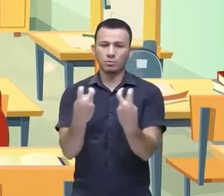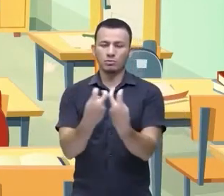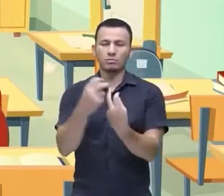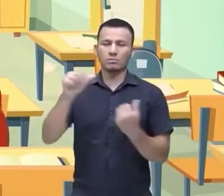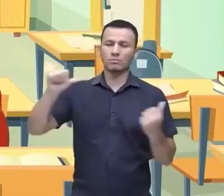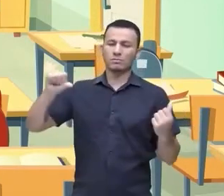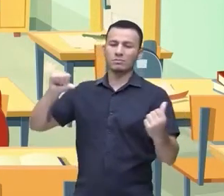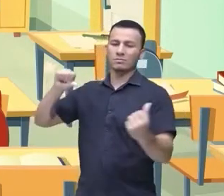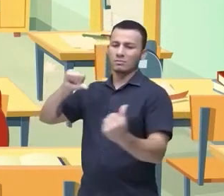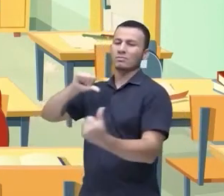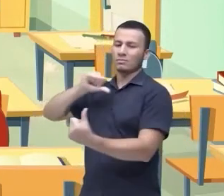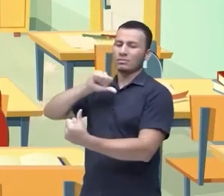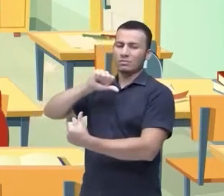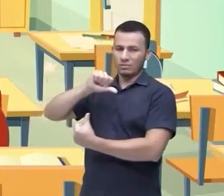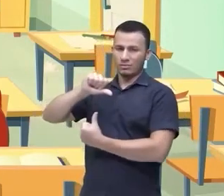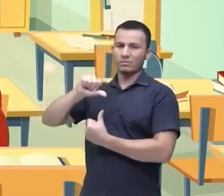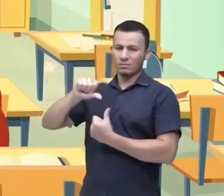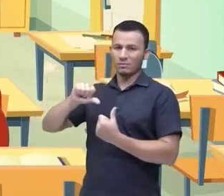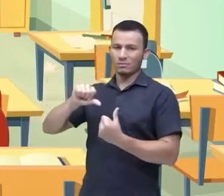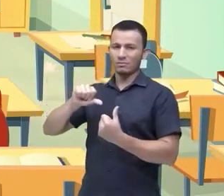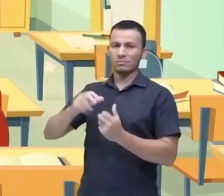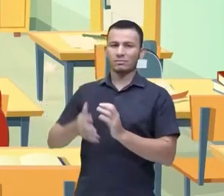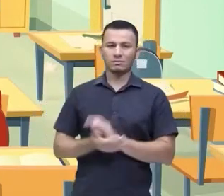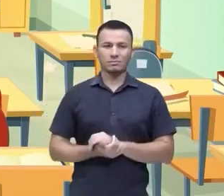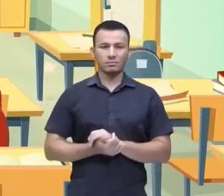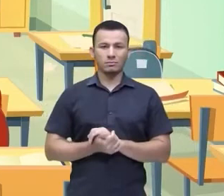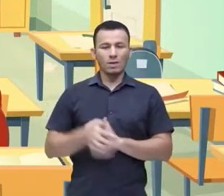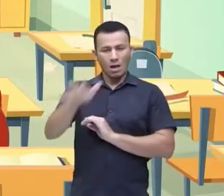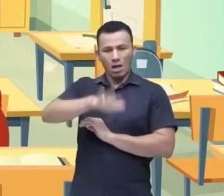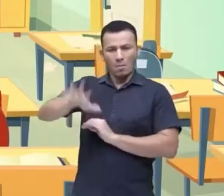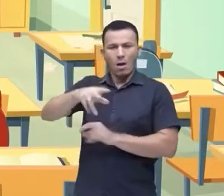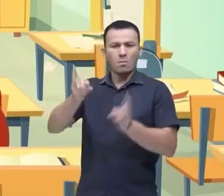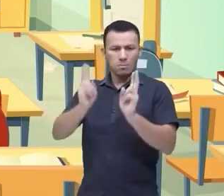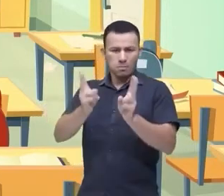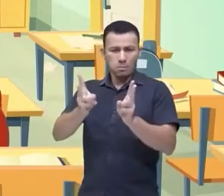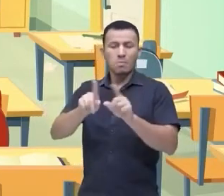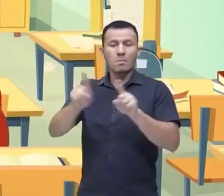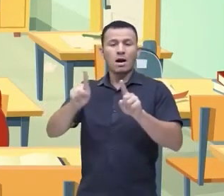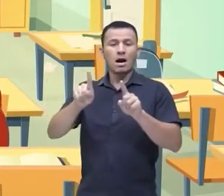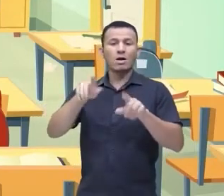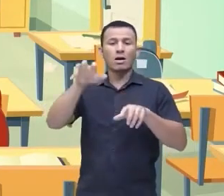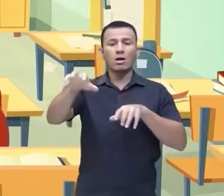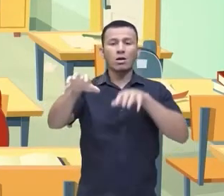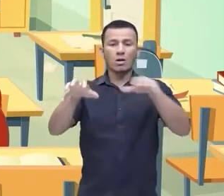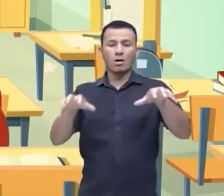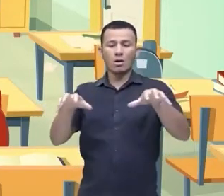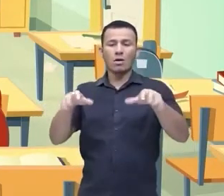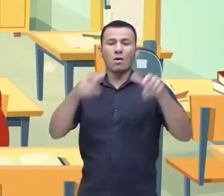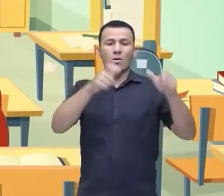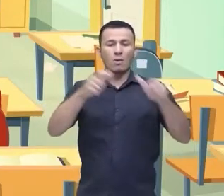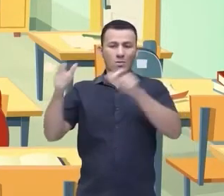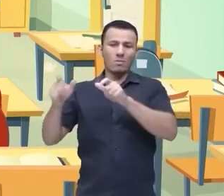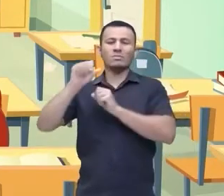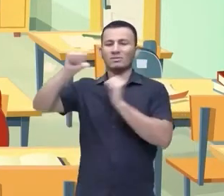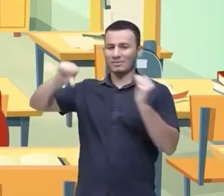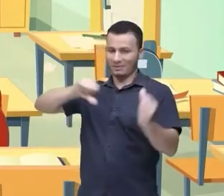espaço já fica... O espaço é o mesmo, mas a nossa localização já